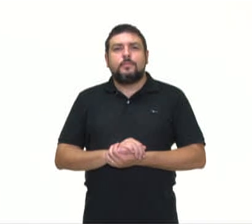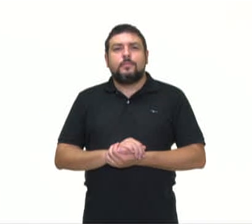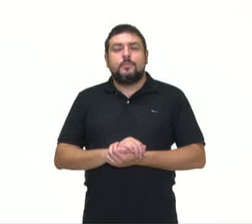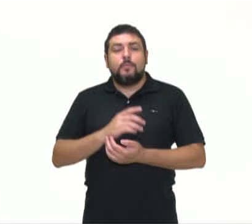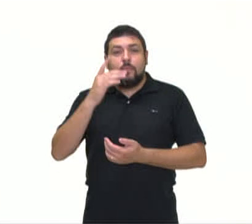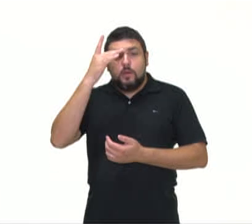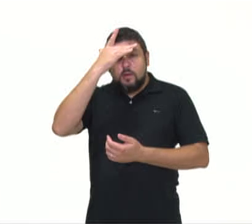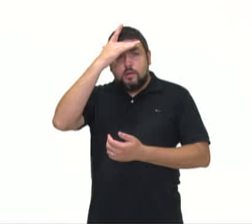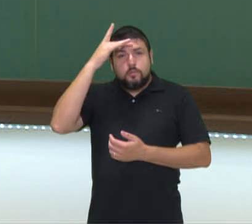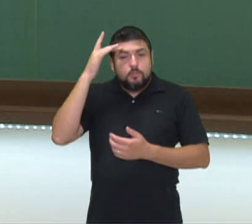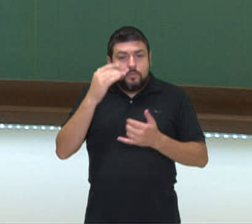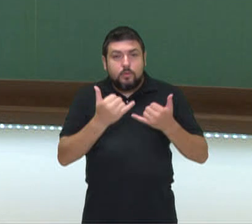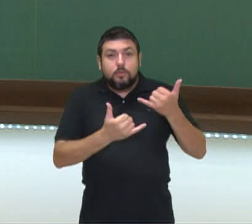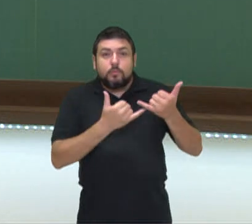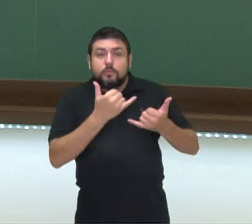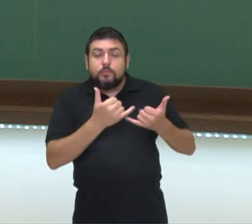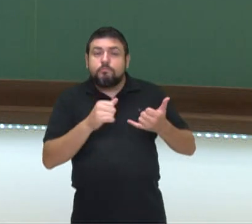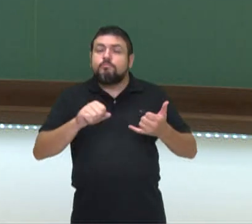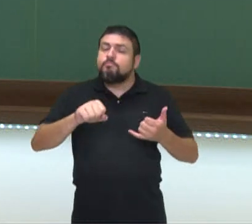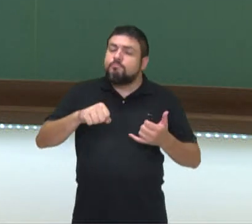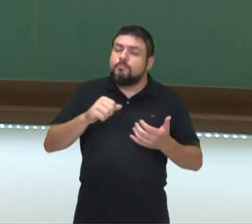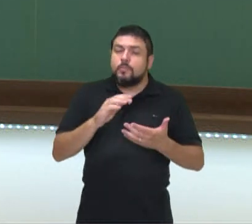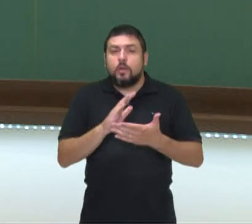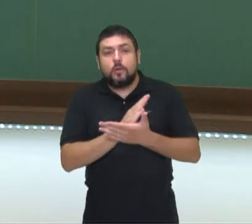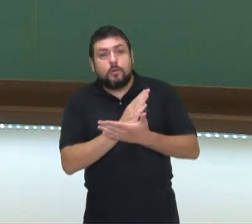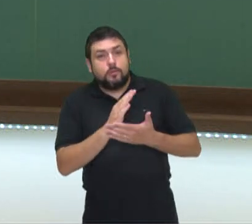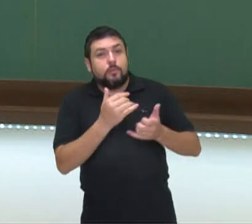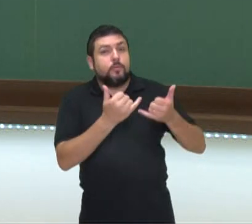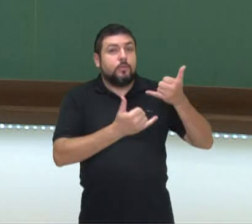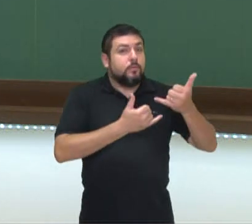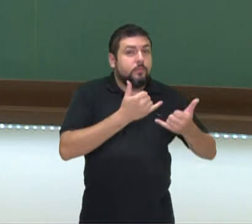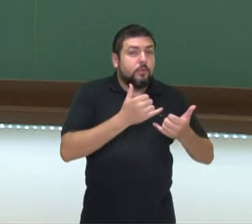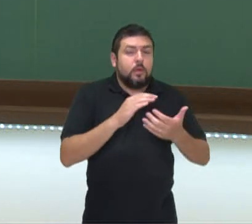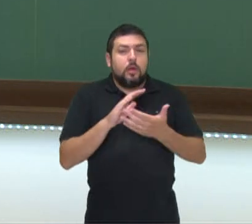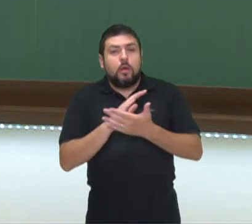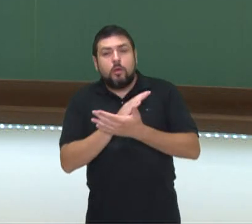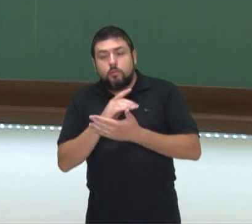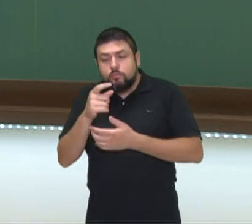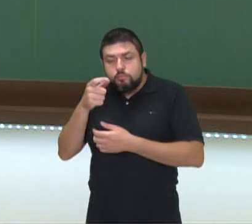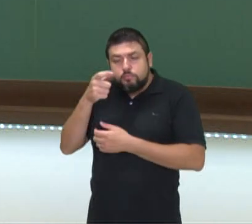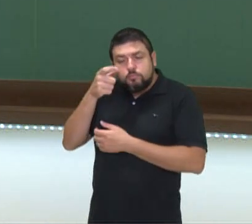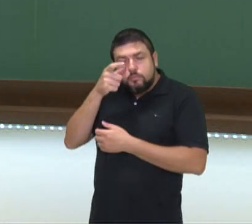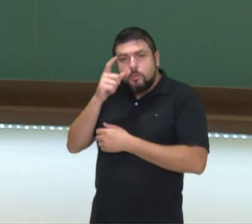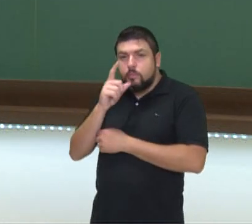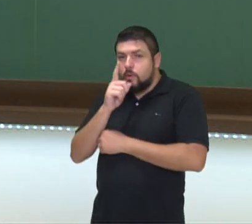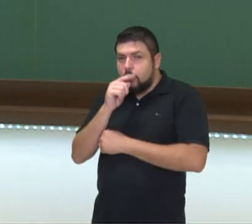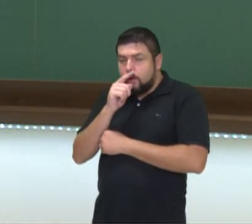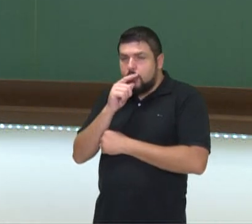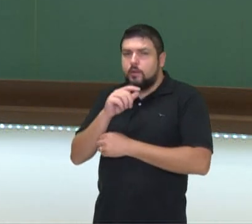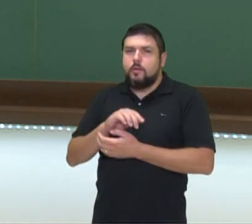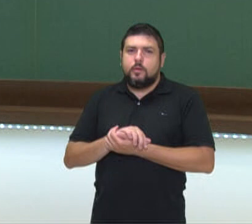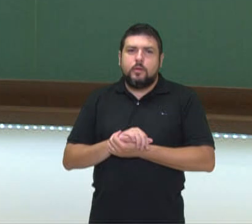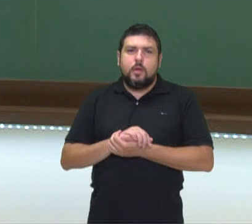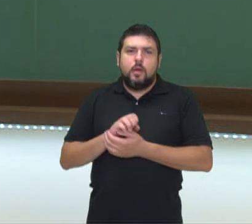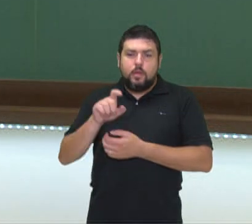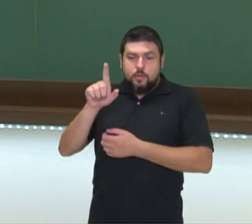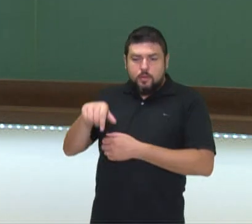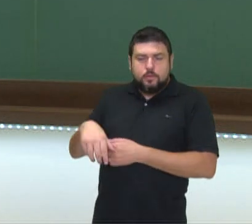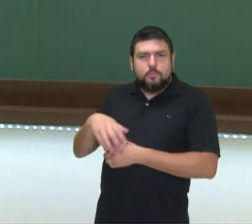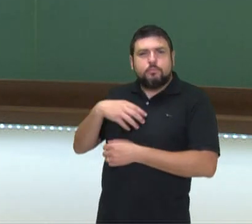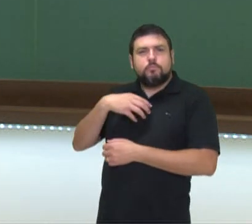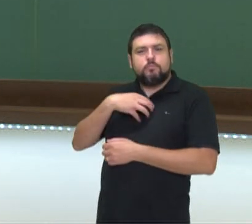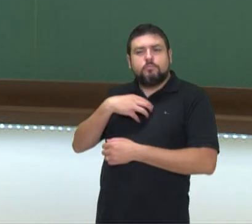brincam, algumas sim, algumas também as pessoas estão observando a água, outra ação. As pessoas